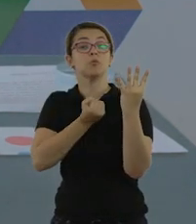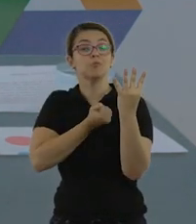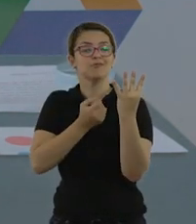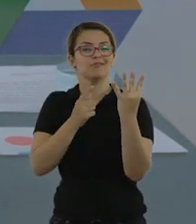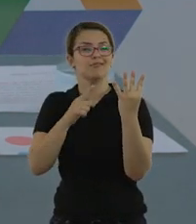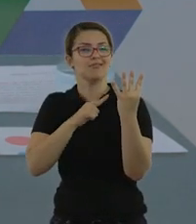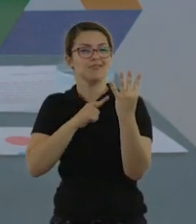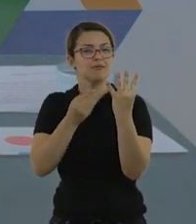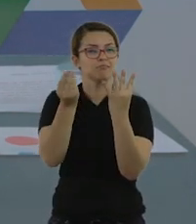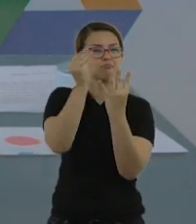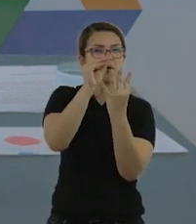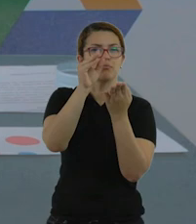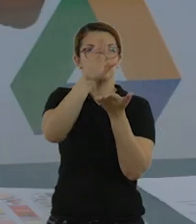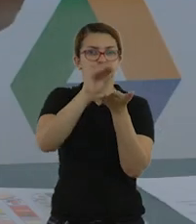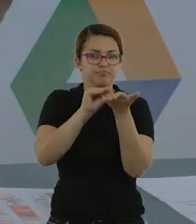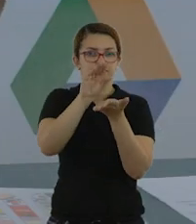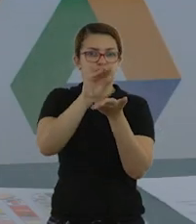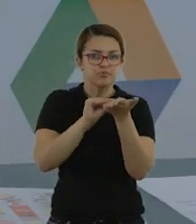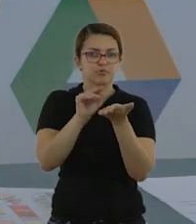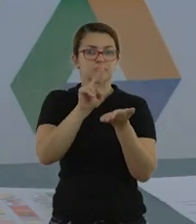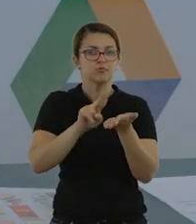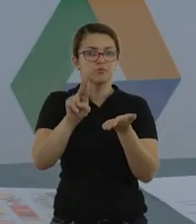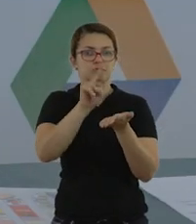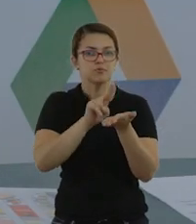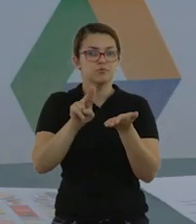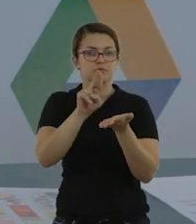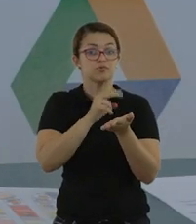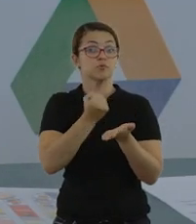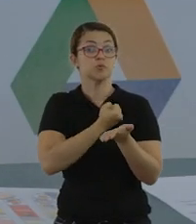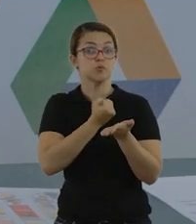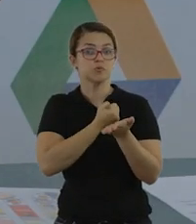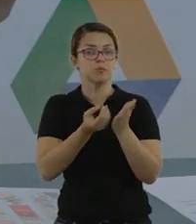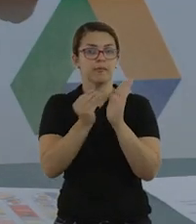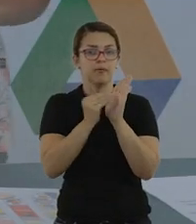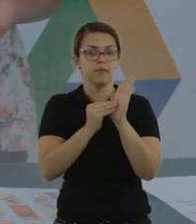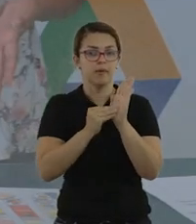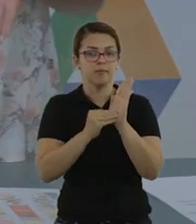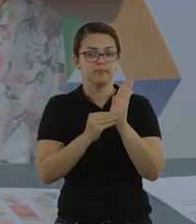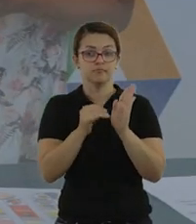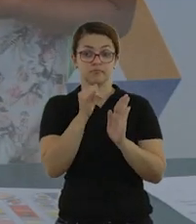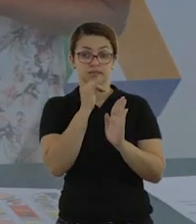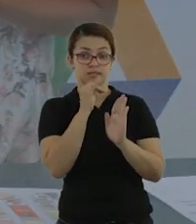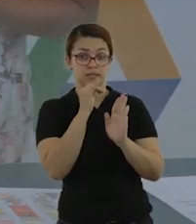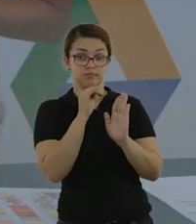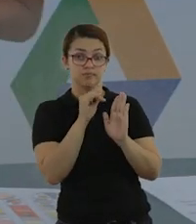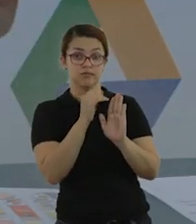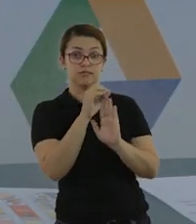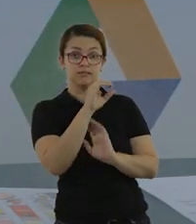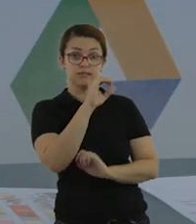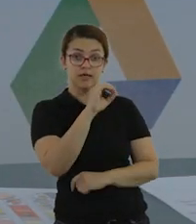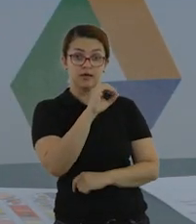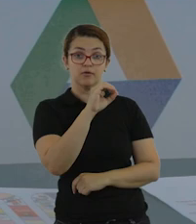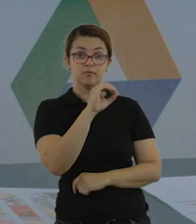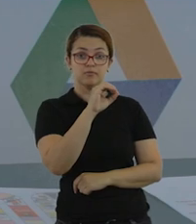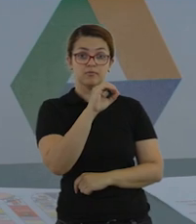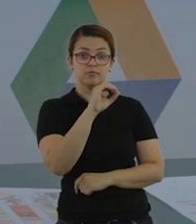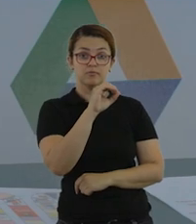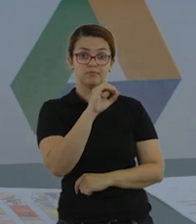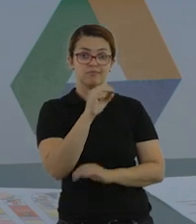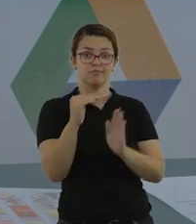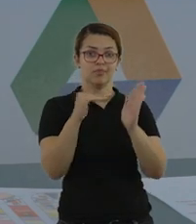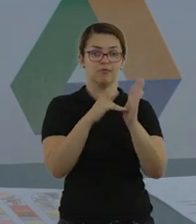quais são os algarismos? Os algarismos são os símbolos que nós utilizamos para escrever os números, ok? Então eu tenho aqui, ó, os algarismos